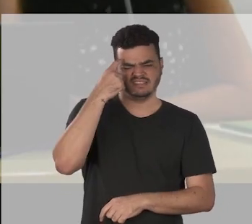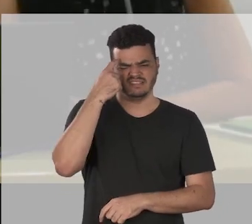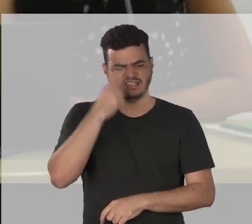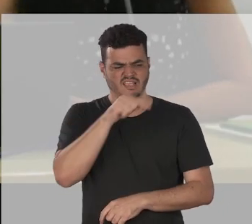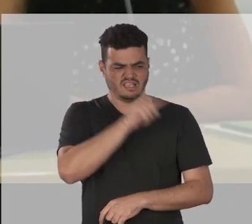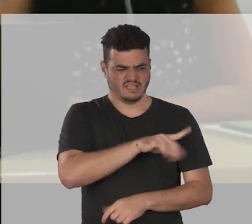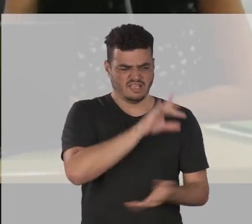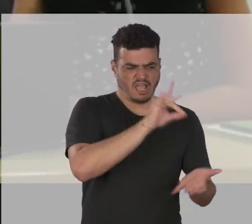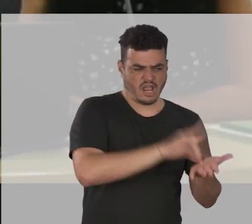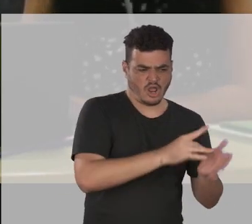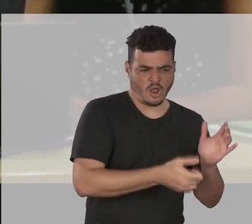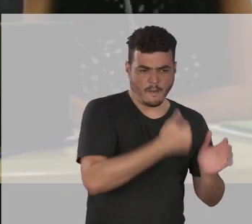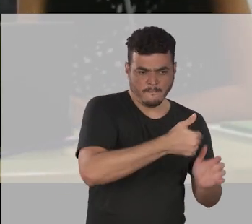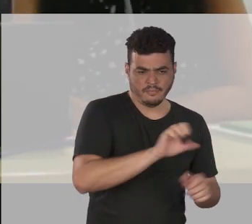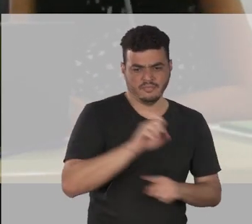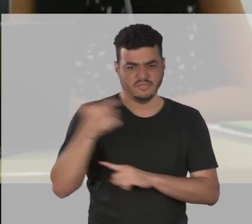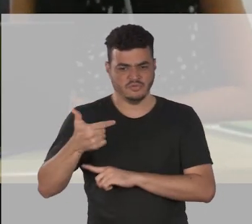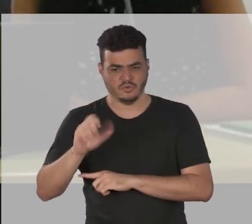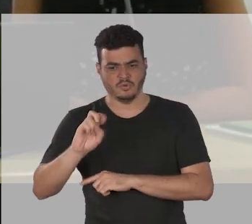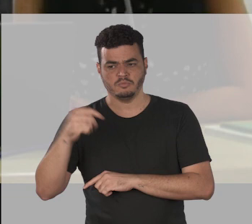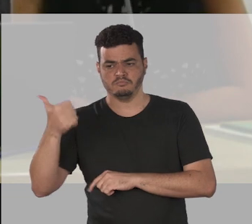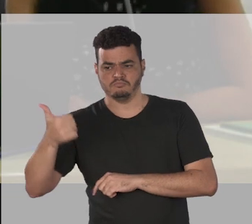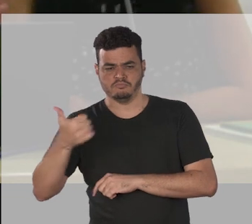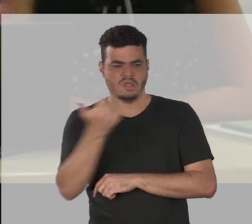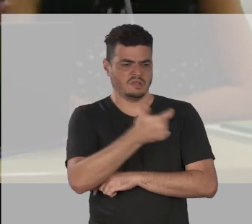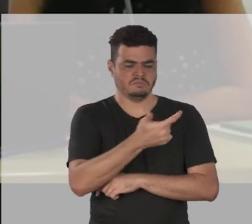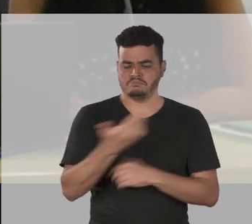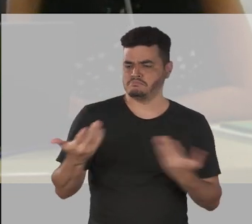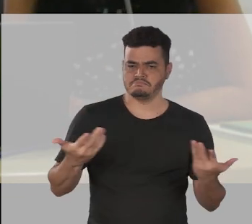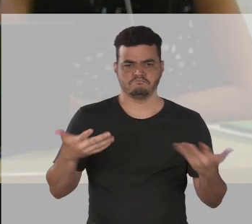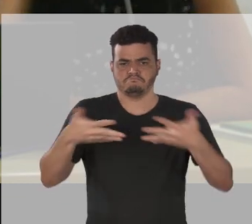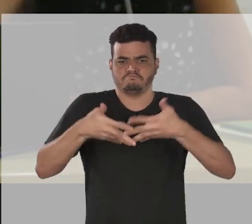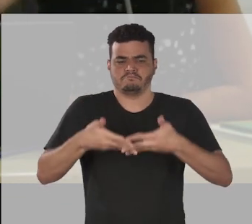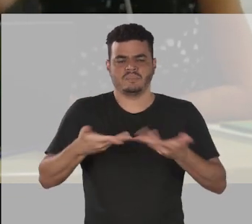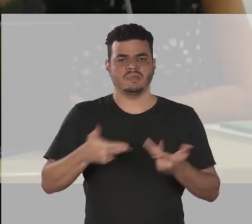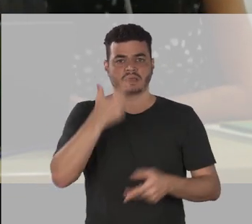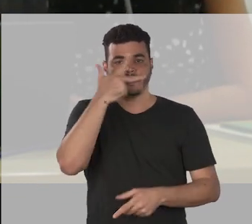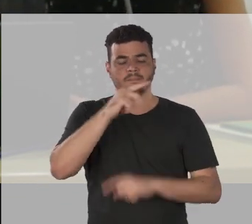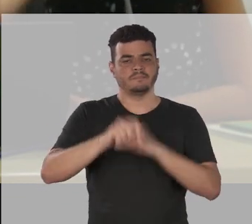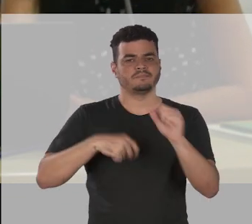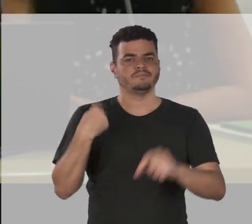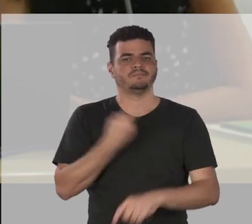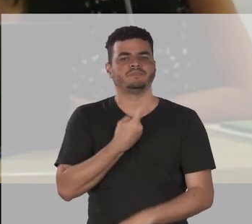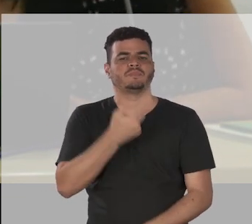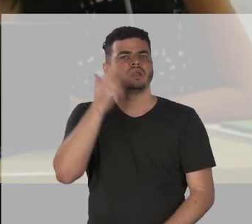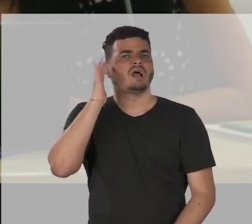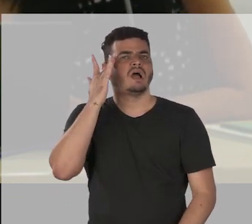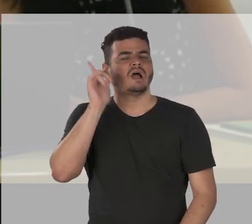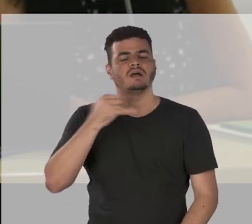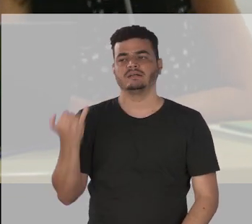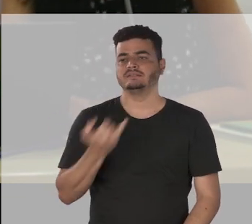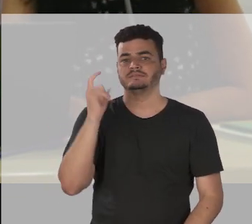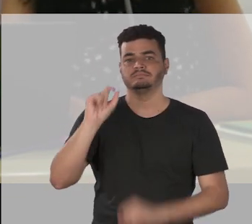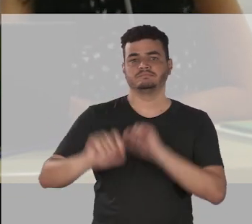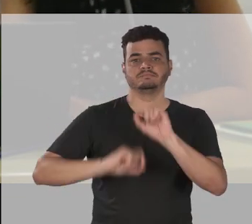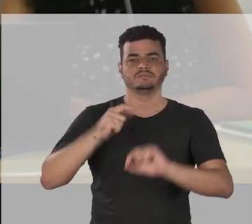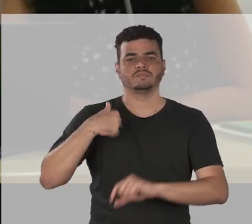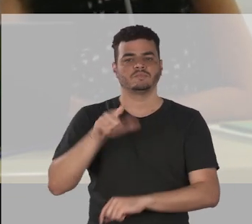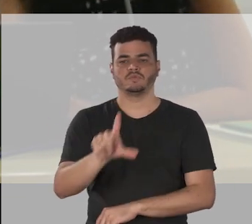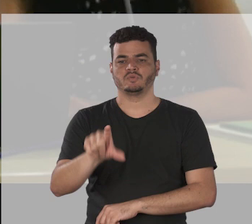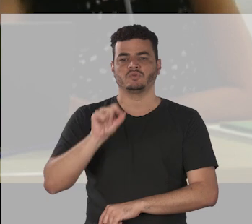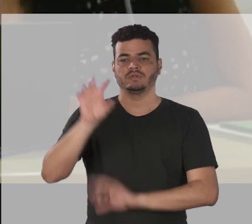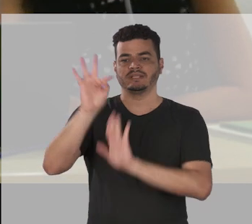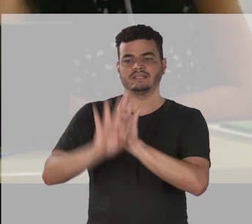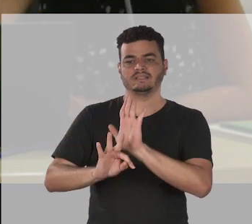algum momento. Não sei se existe uma versão original. Essa ideia também me parece que é importante na seleção de textos, quando,